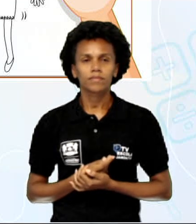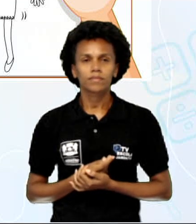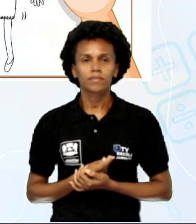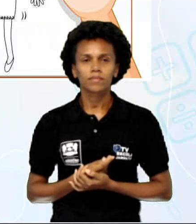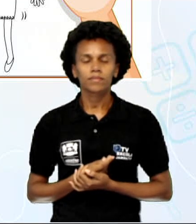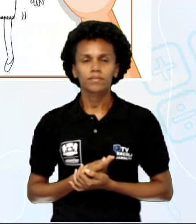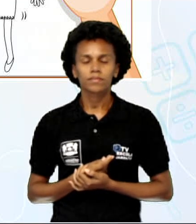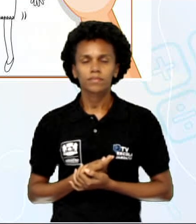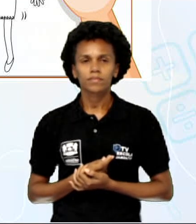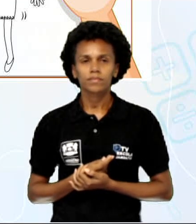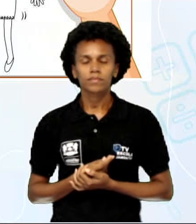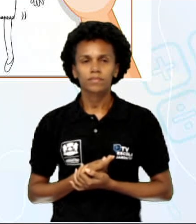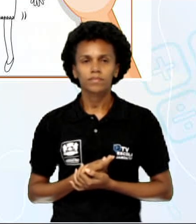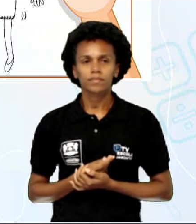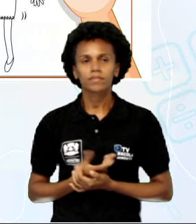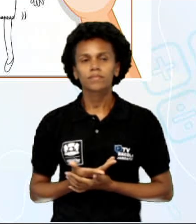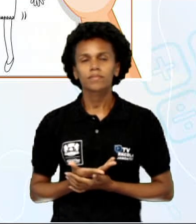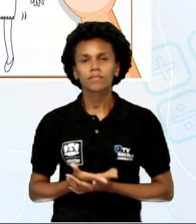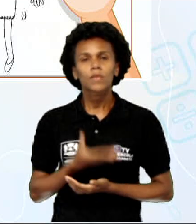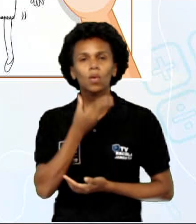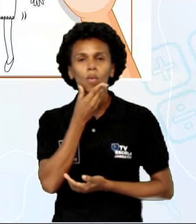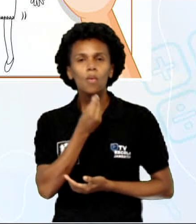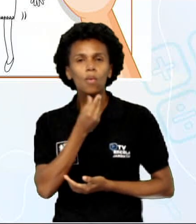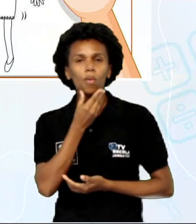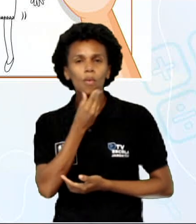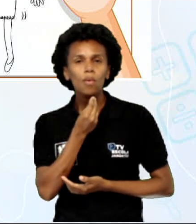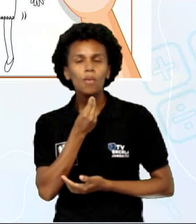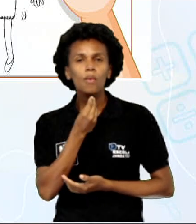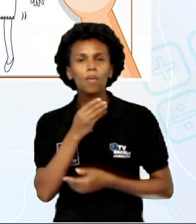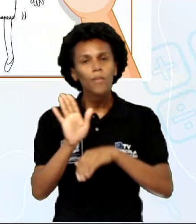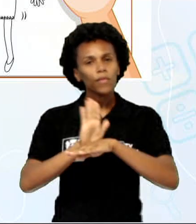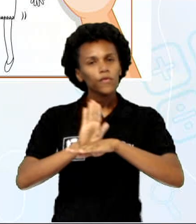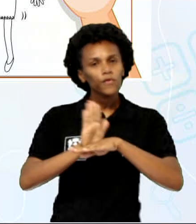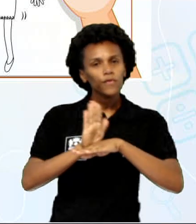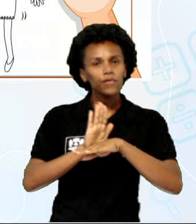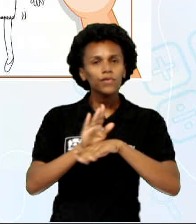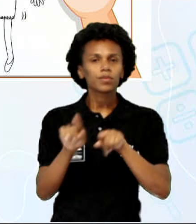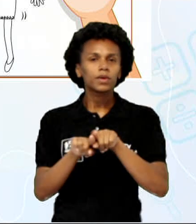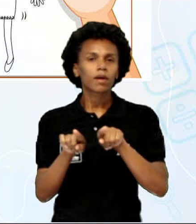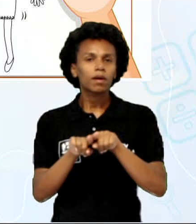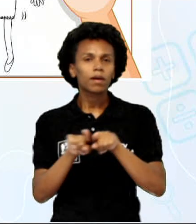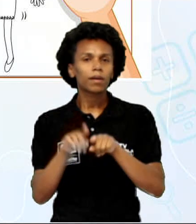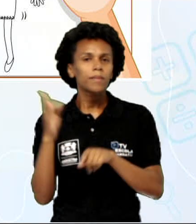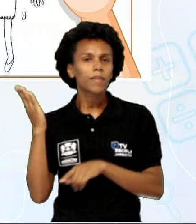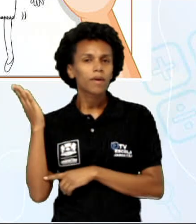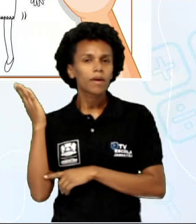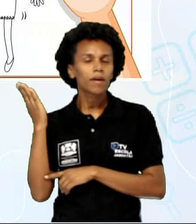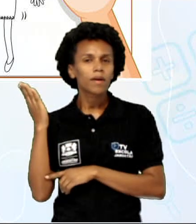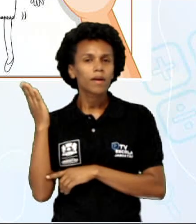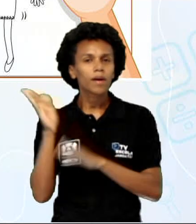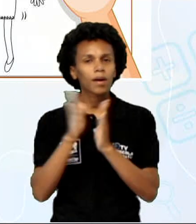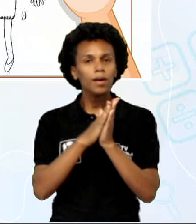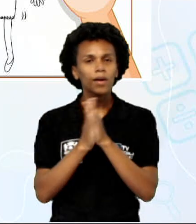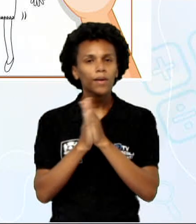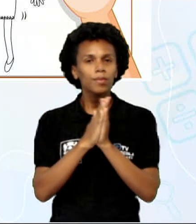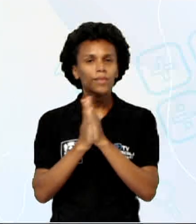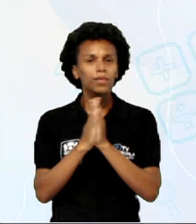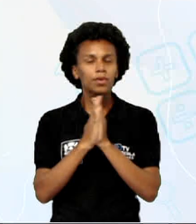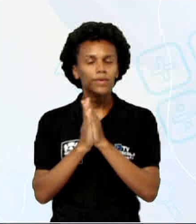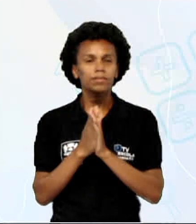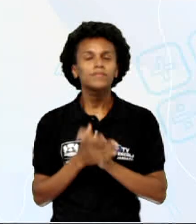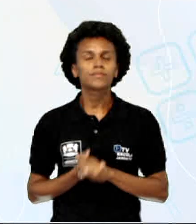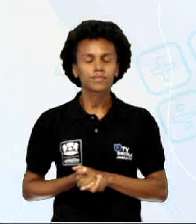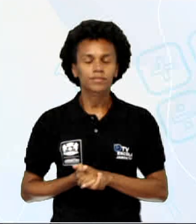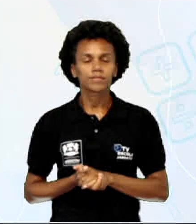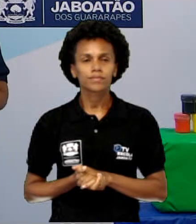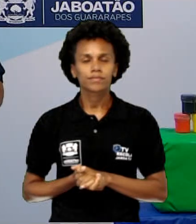uma boneca, como se fosse a mão de uma criança fazendo. Ok? Então, o desenho ela também é uma arte visual. A gente pode apreciar o desenho através da visão.